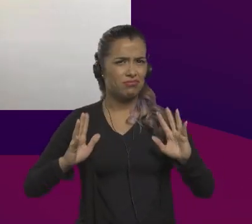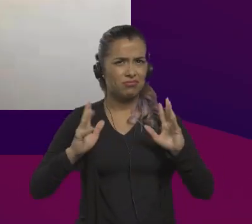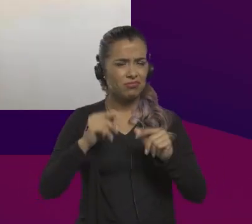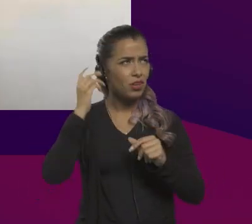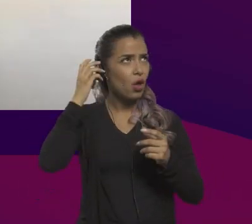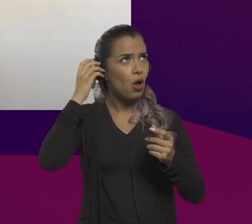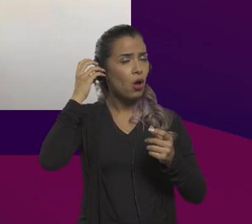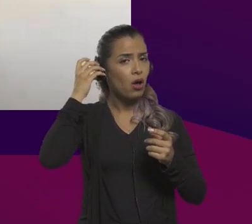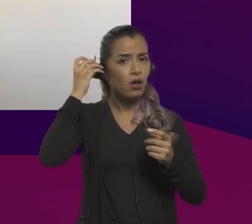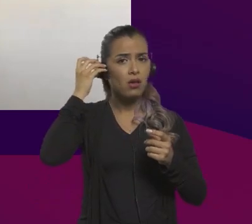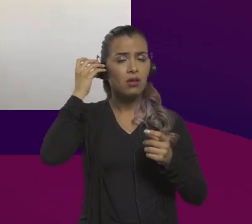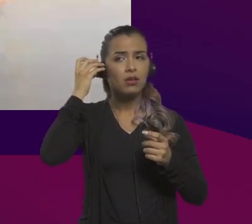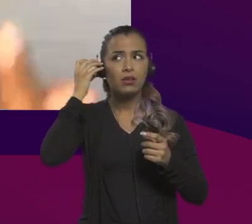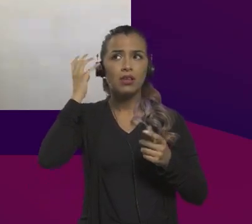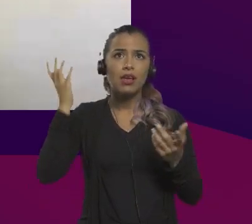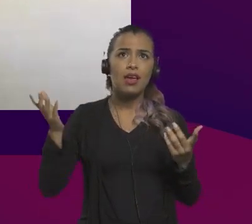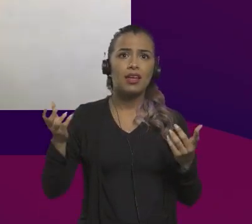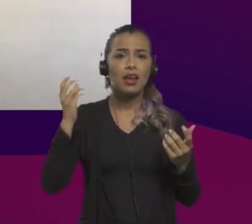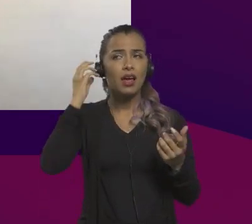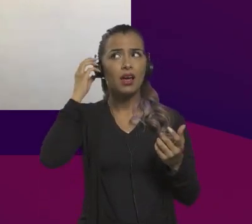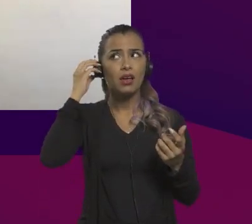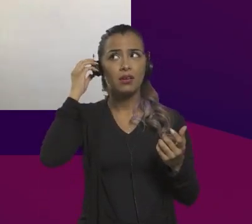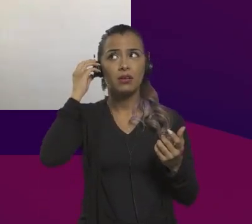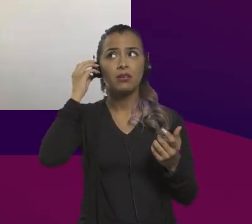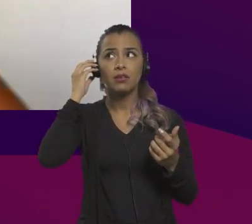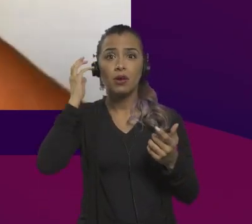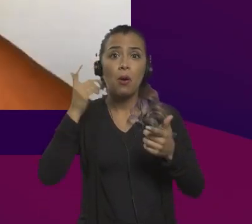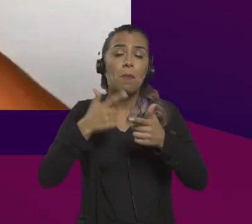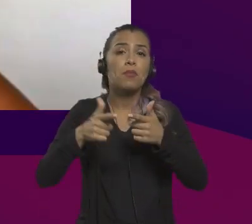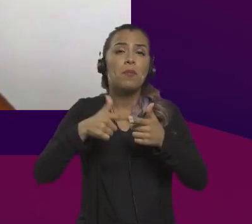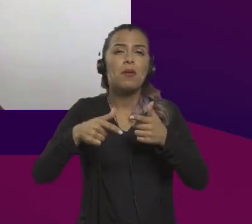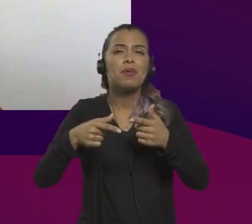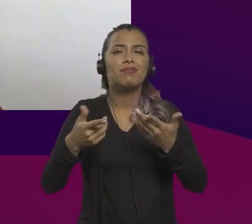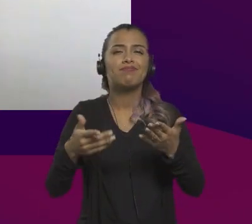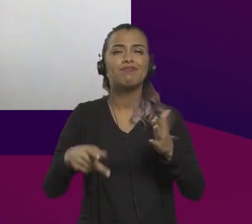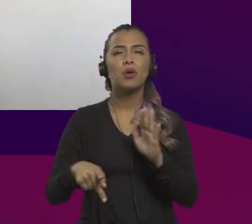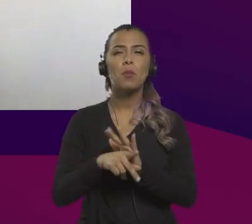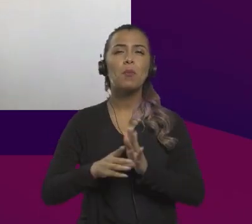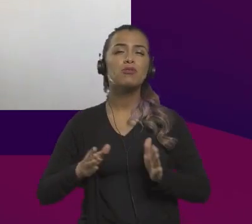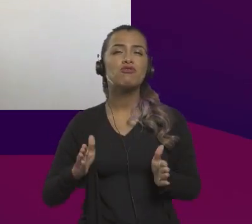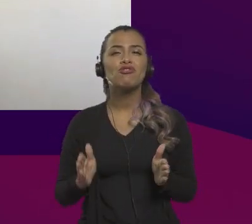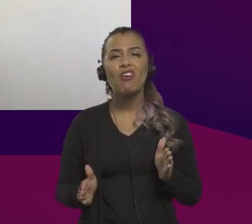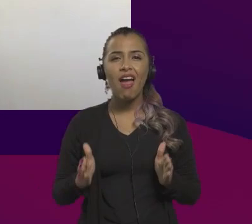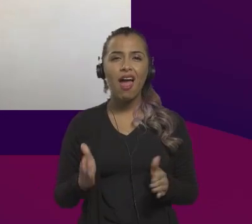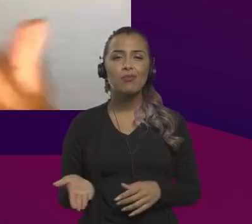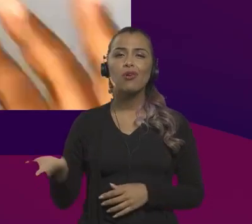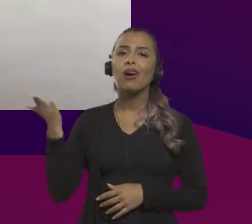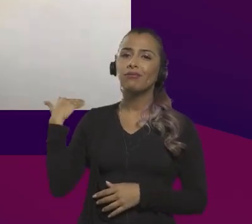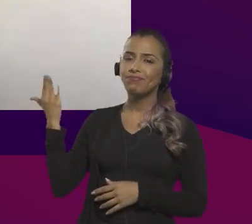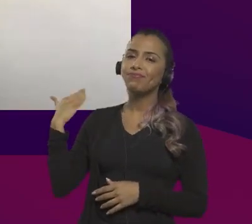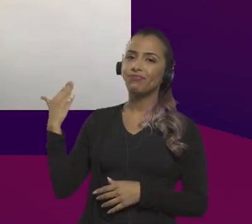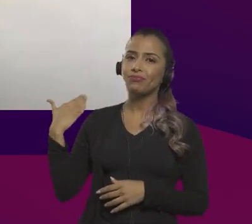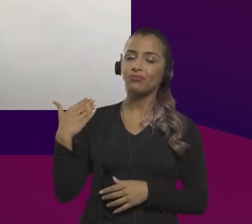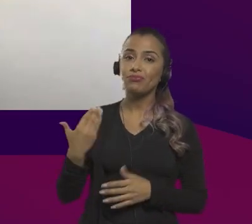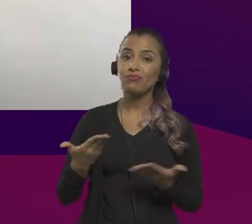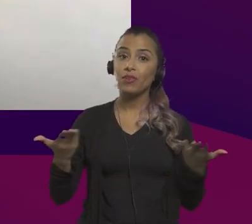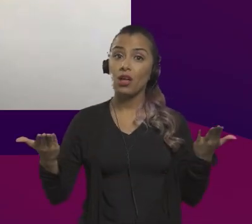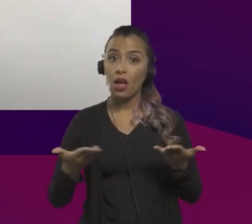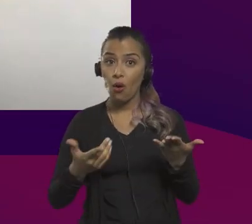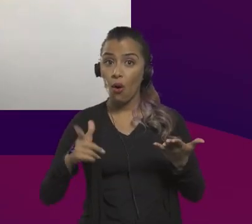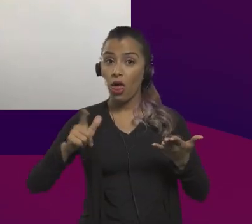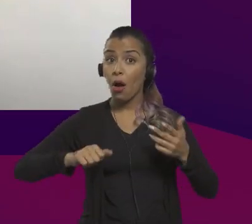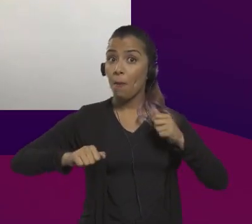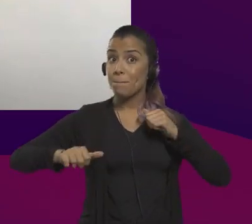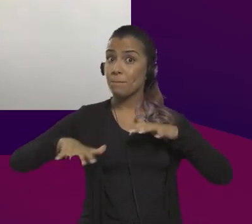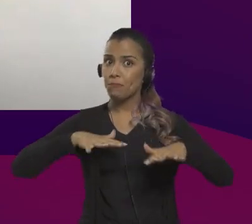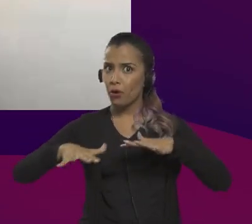estavam erradas, né? Mas era um equívoco de época, eu diria, né? E que agora é um movimento diferente